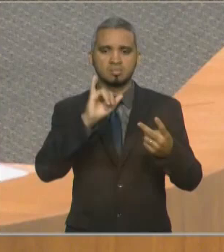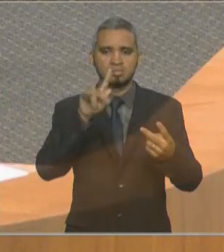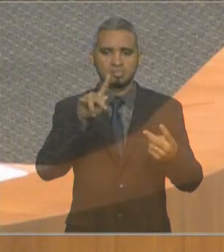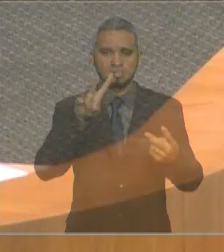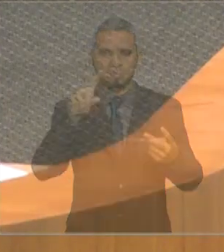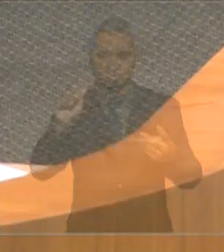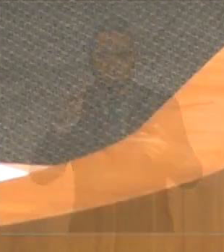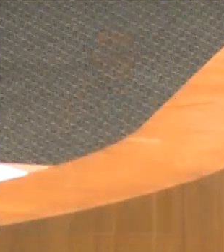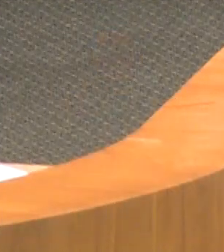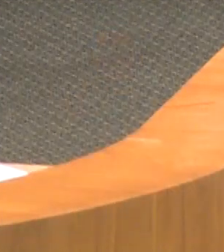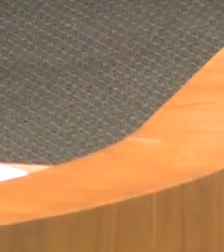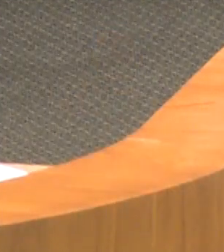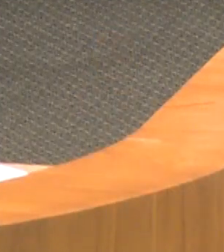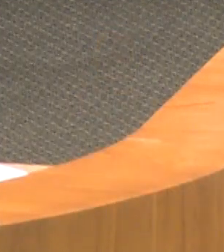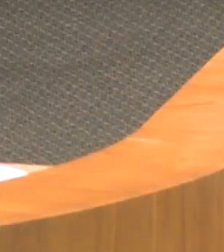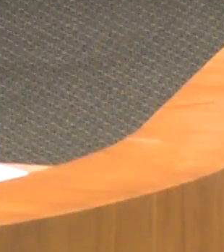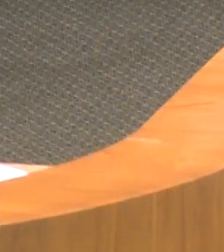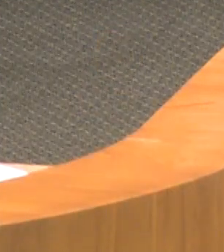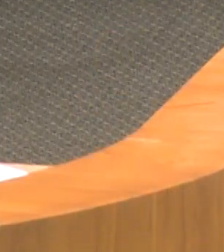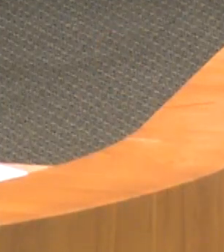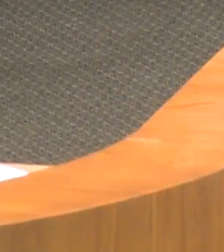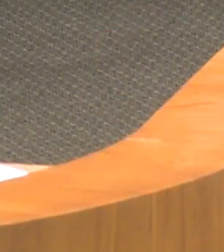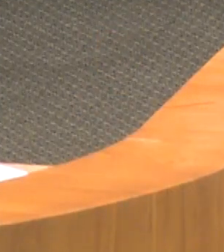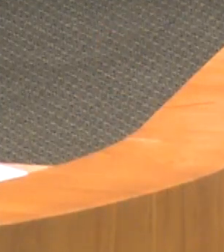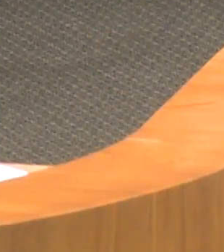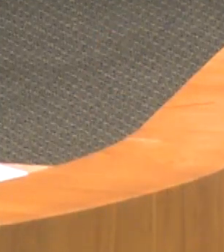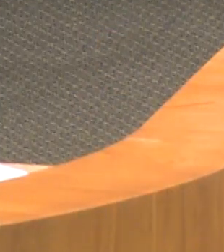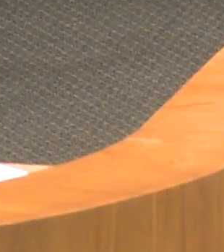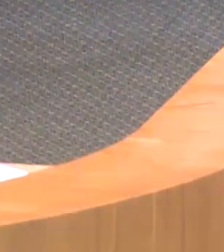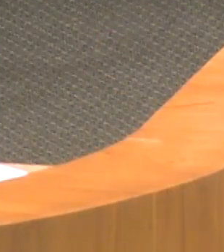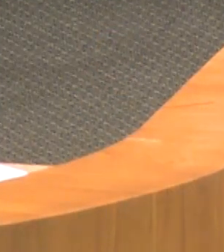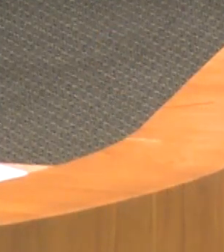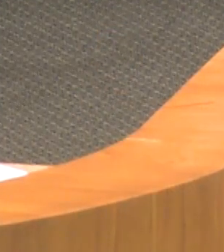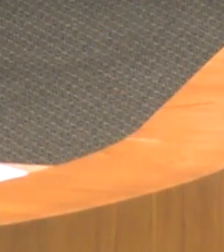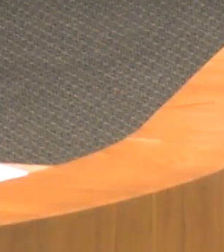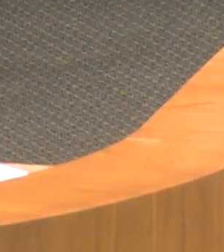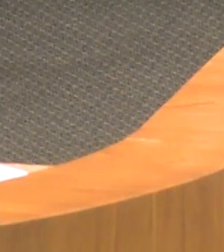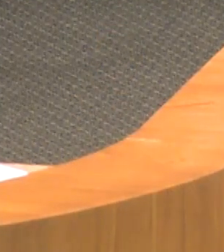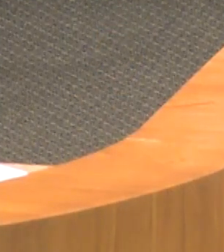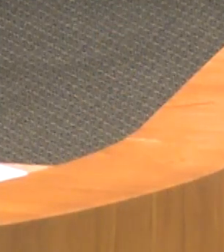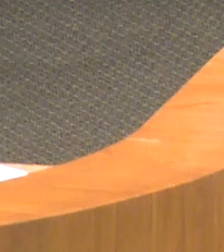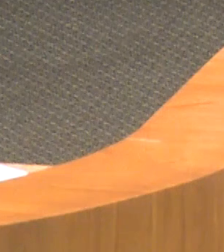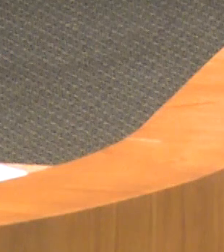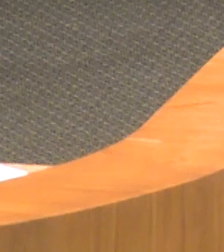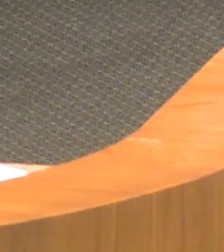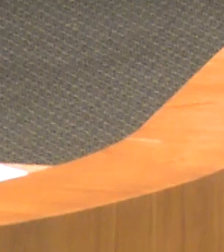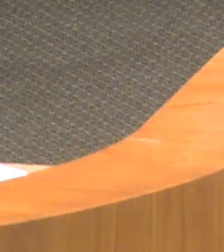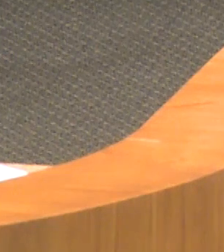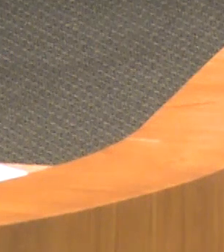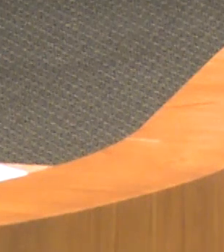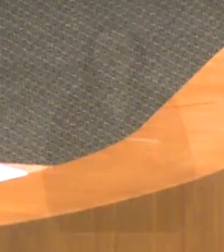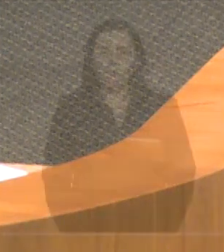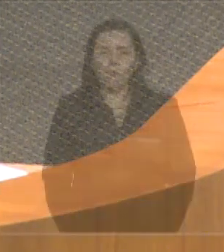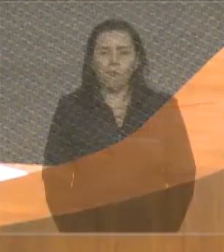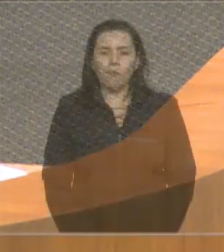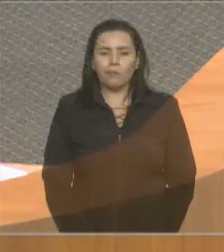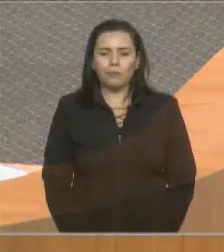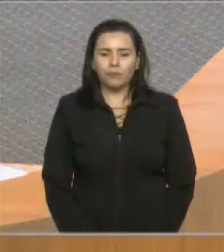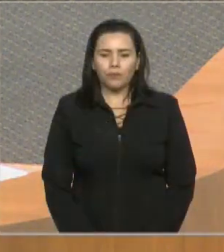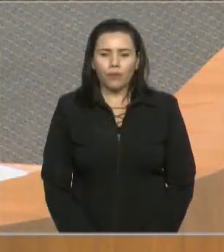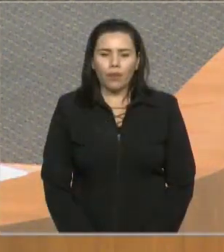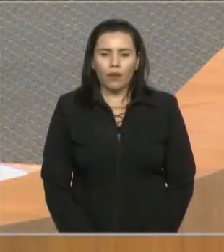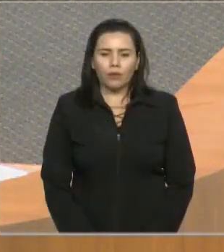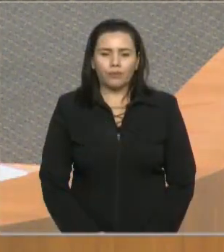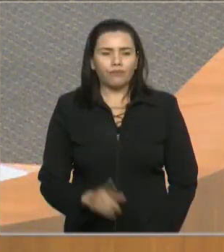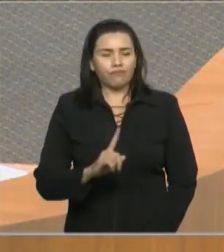civil pública da OAB. Então, atuações independentes, atuações livres da OAB e